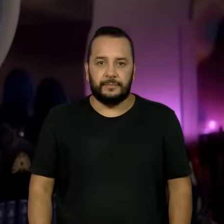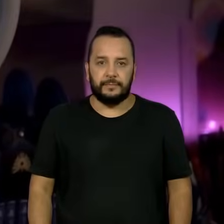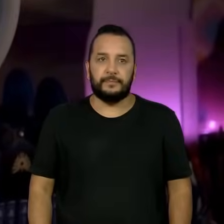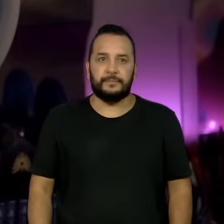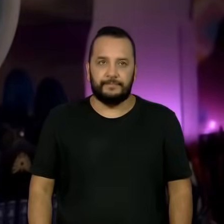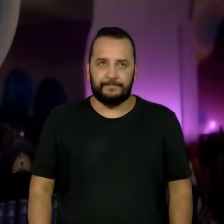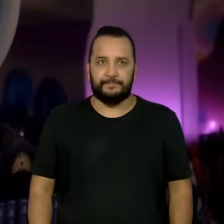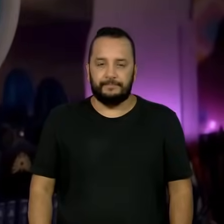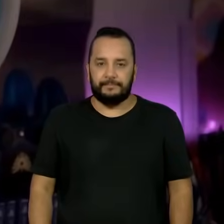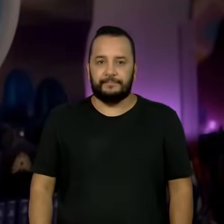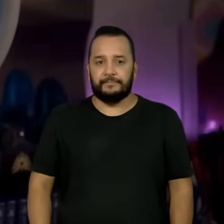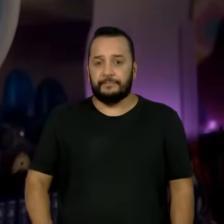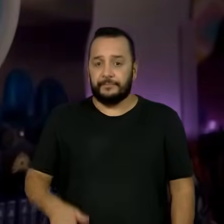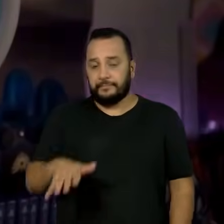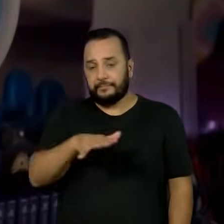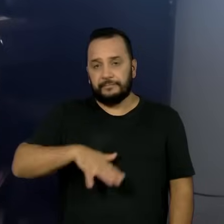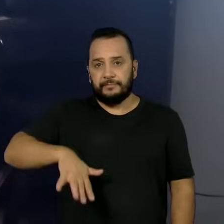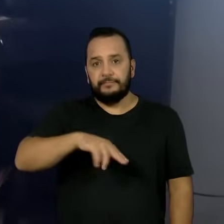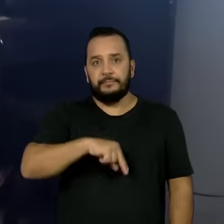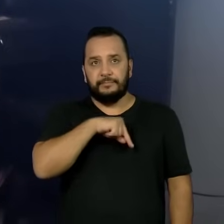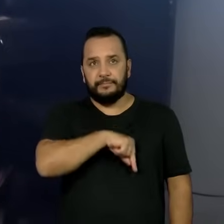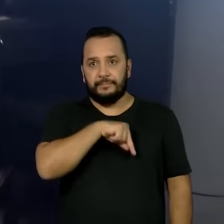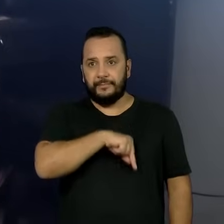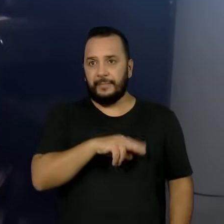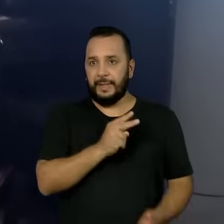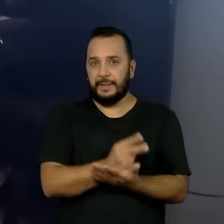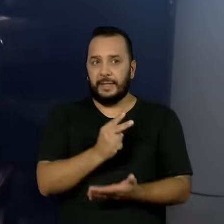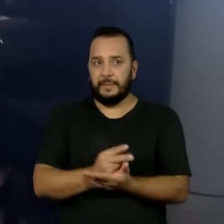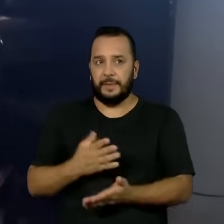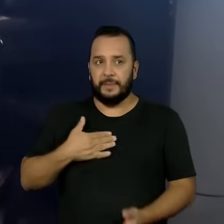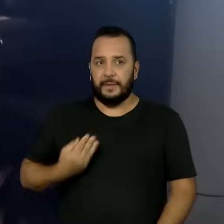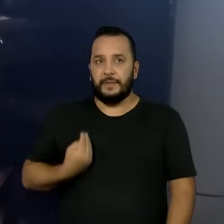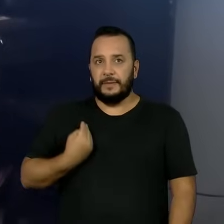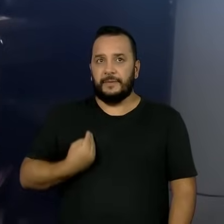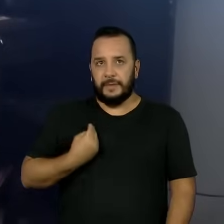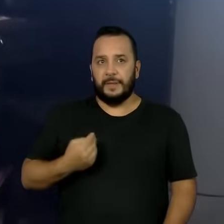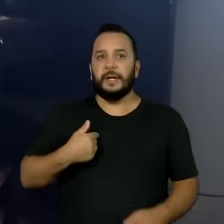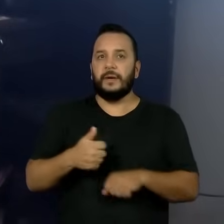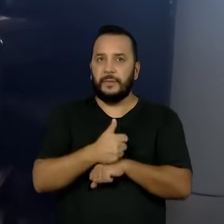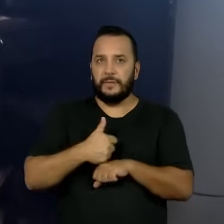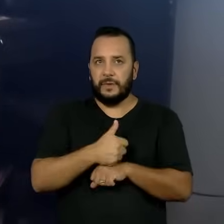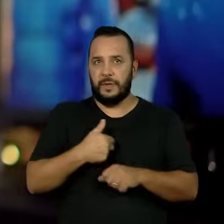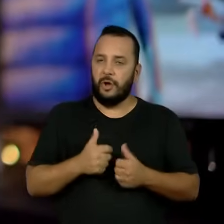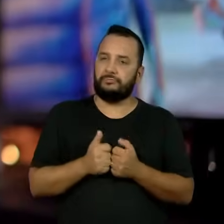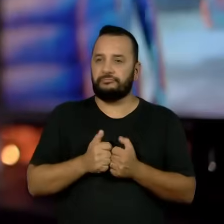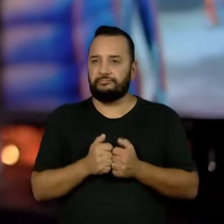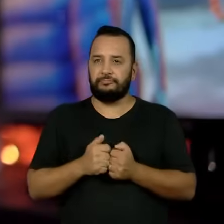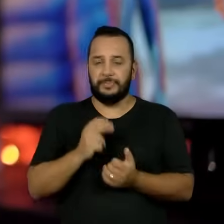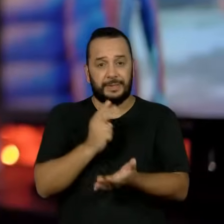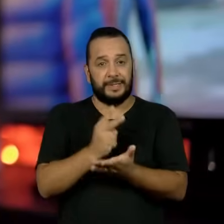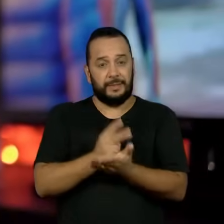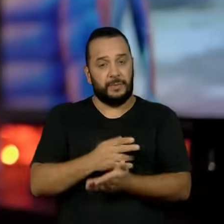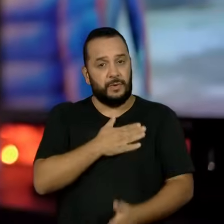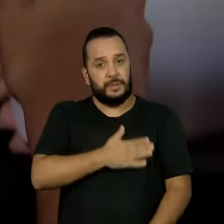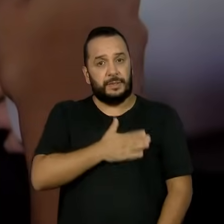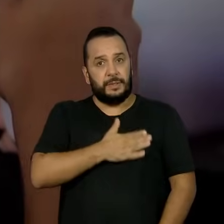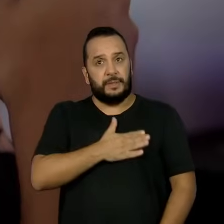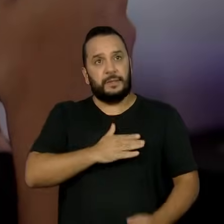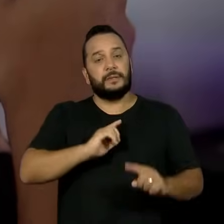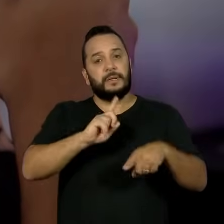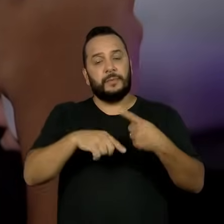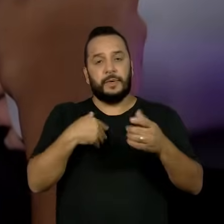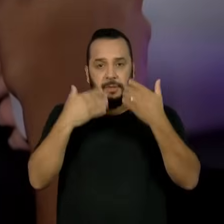O mundo geek sempre esteve presente na minha vida. Eu sempre fui gamer, eu sempre gostei disso. Quando eu resolvi expor isso